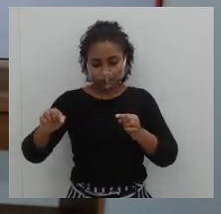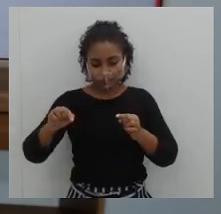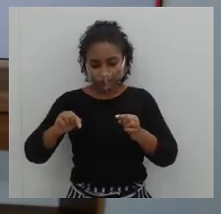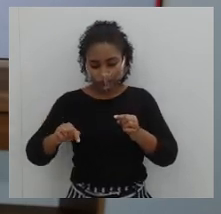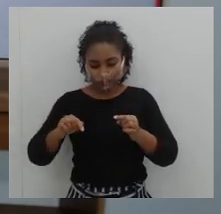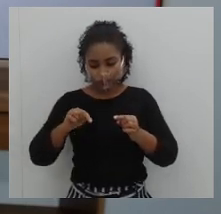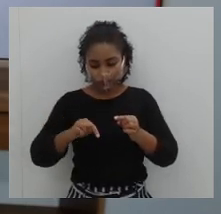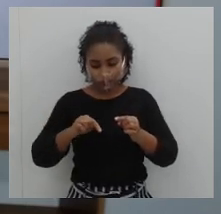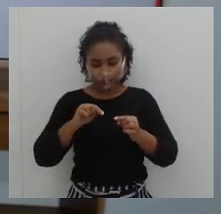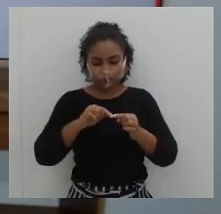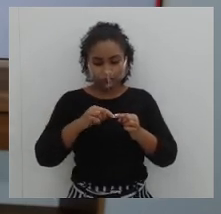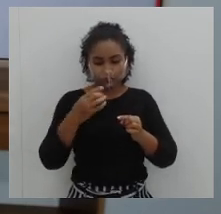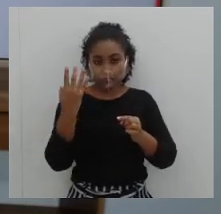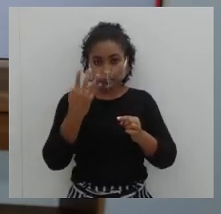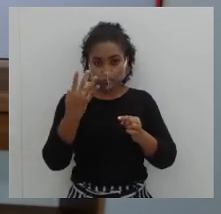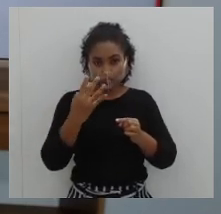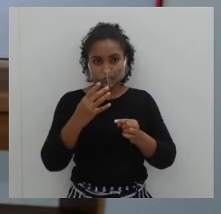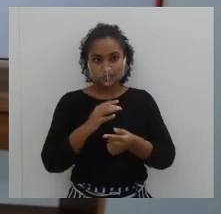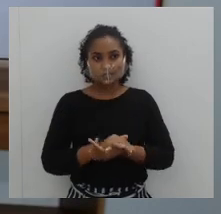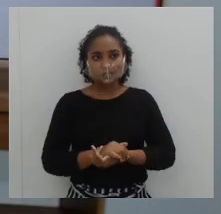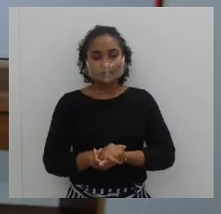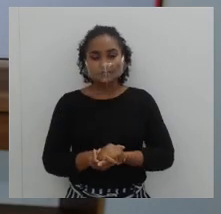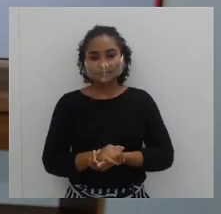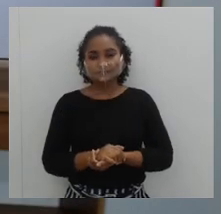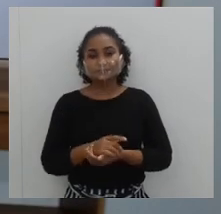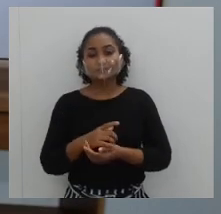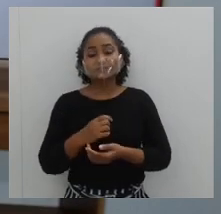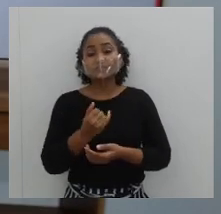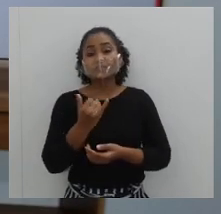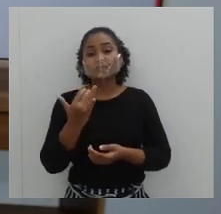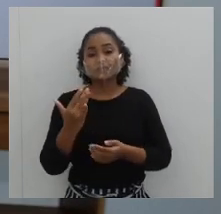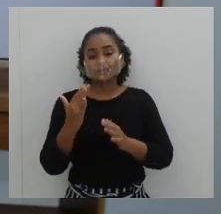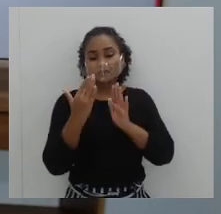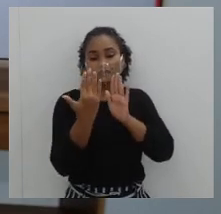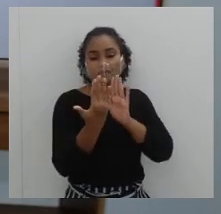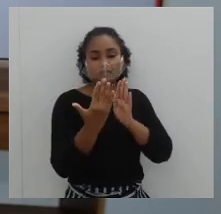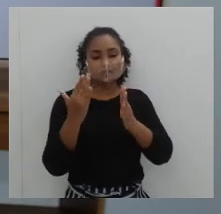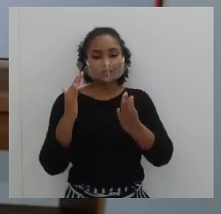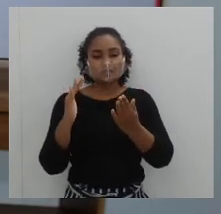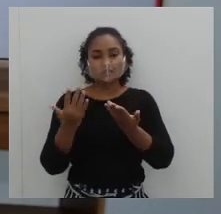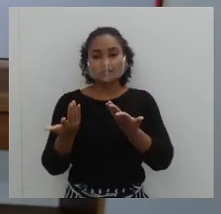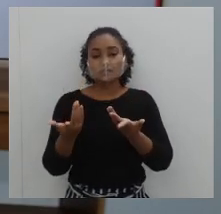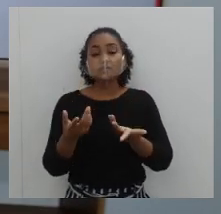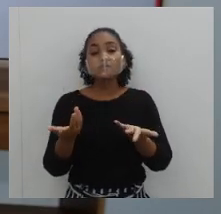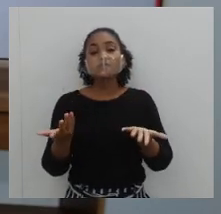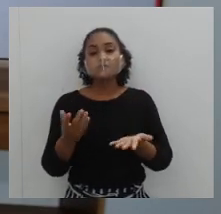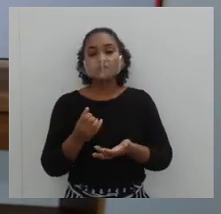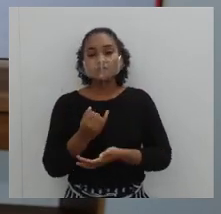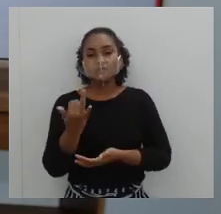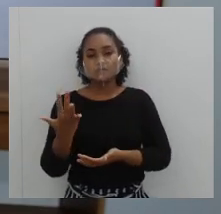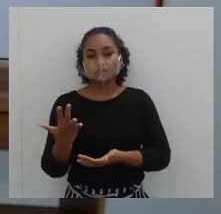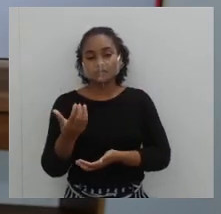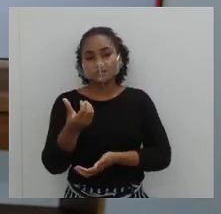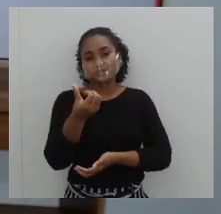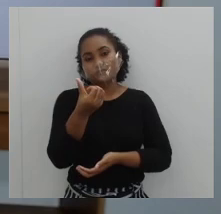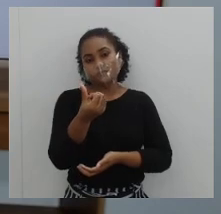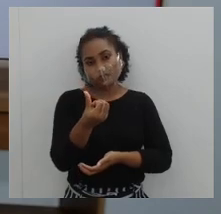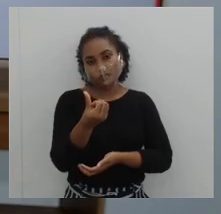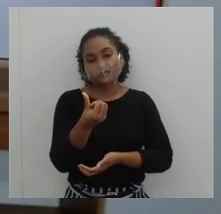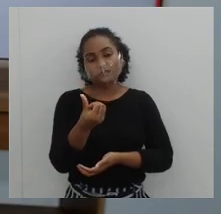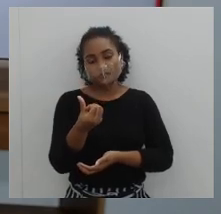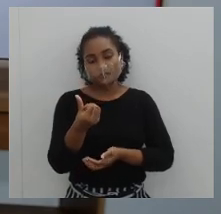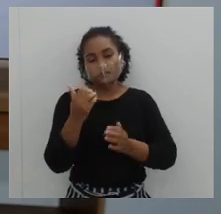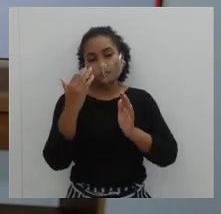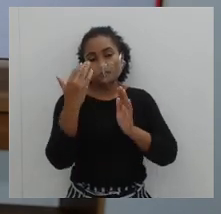4 vértices aqui atrás. Temos quantas faces? temos 6 faces